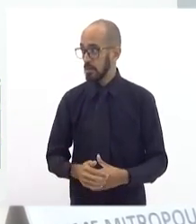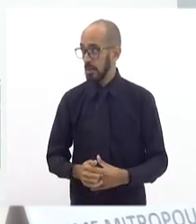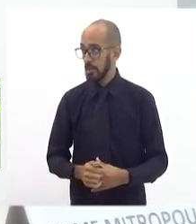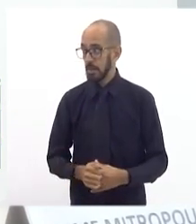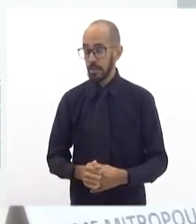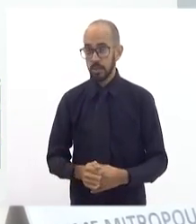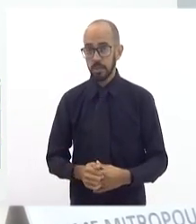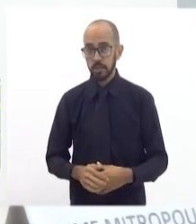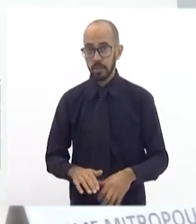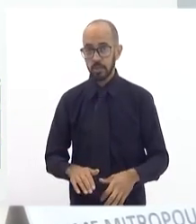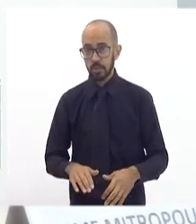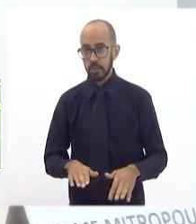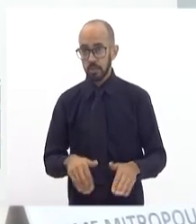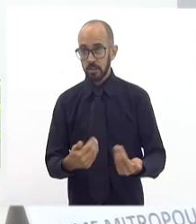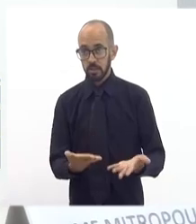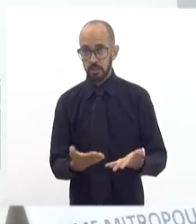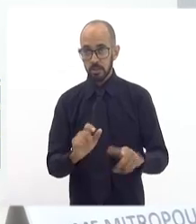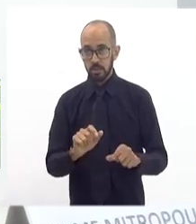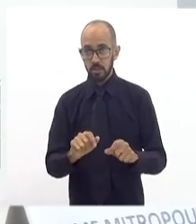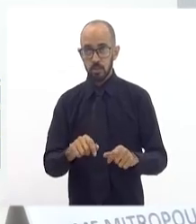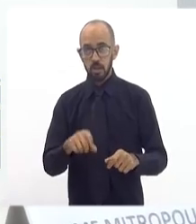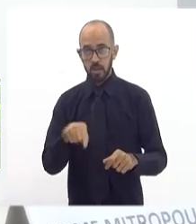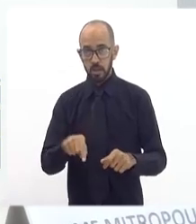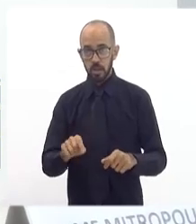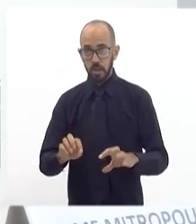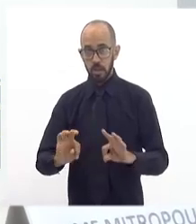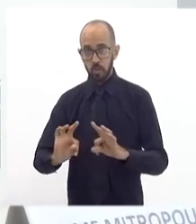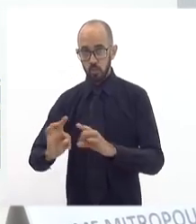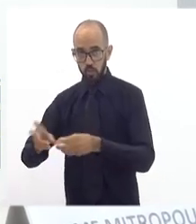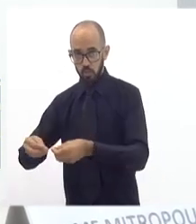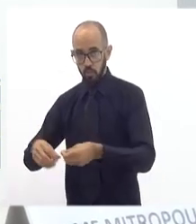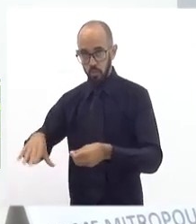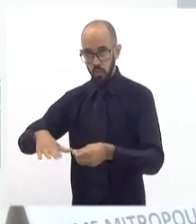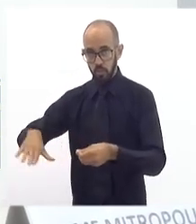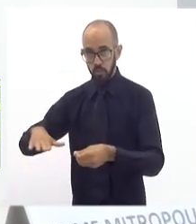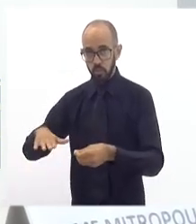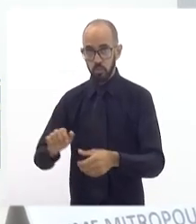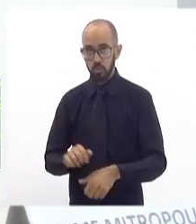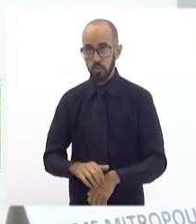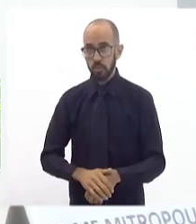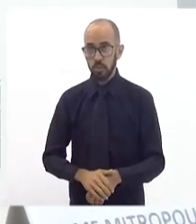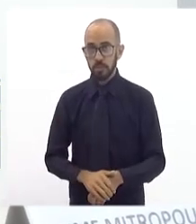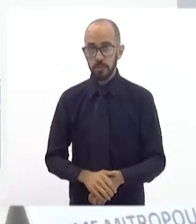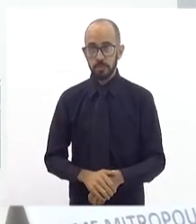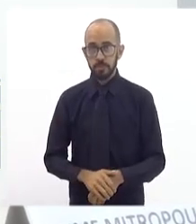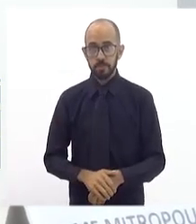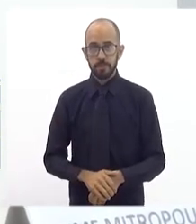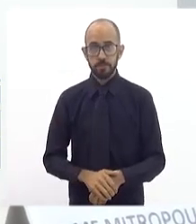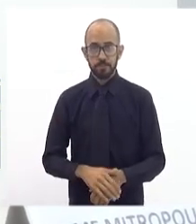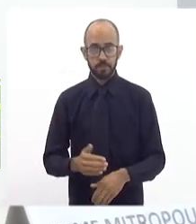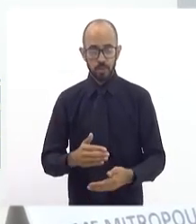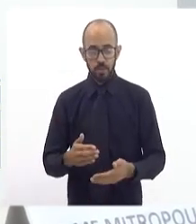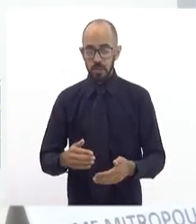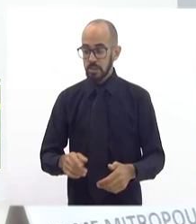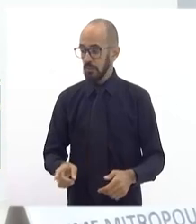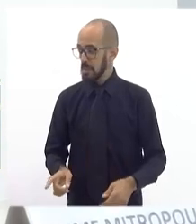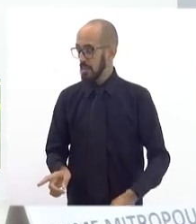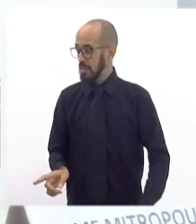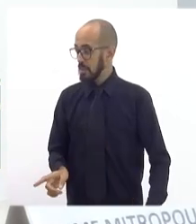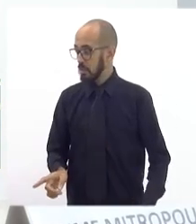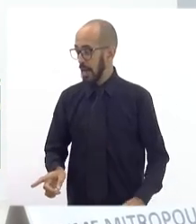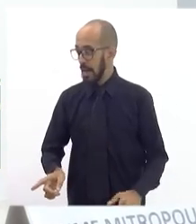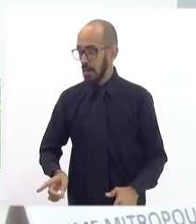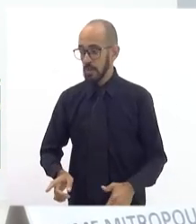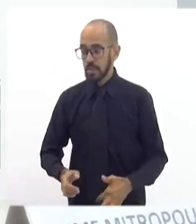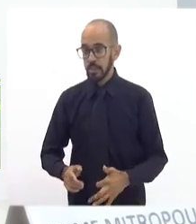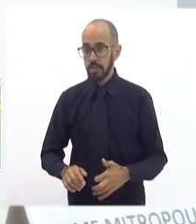licença eles fazem parte de um todo aí os senhores fatiaram fracionaram de